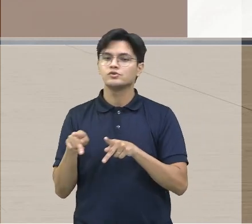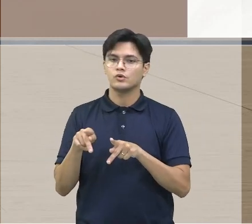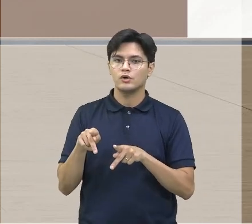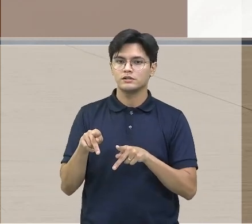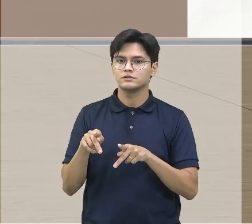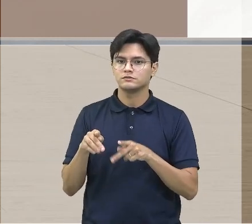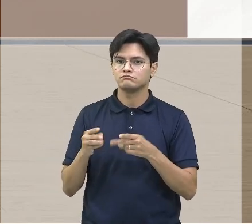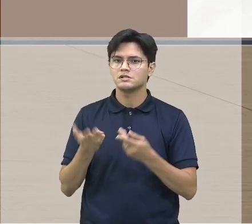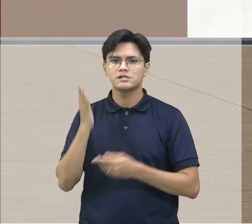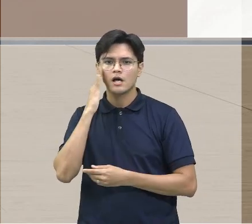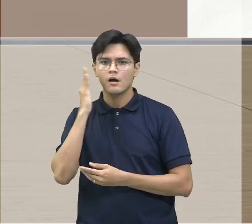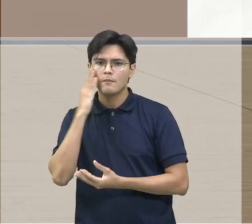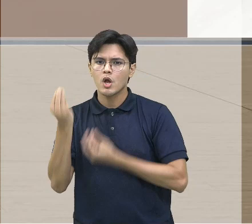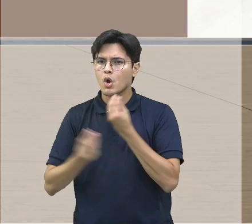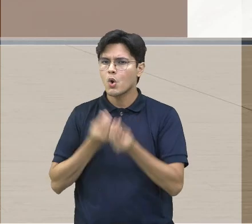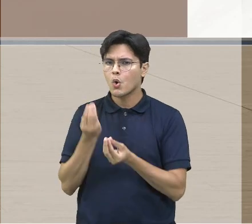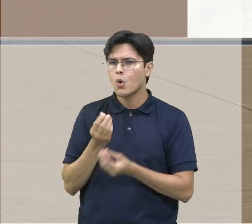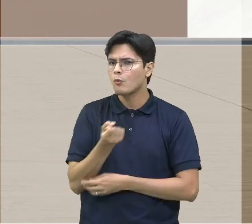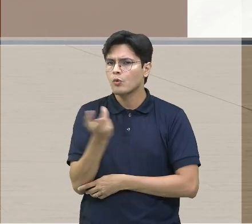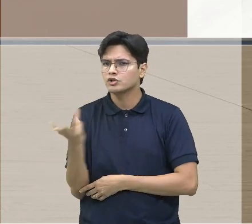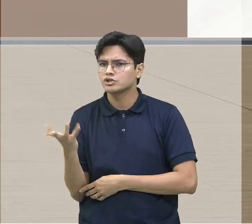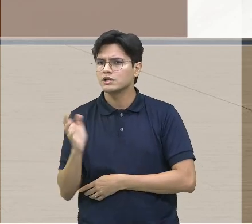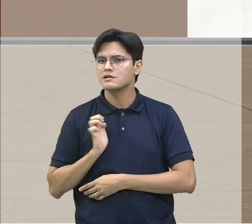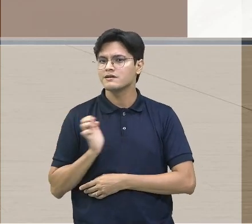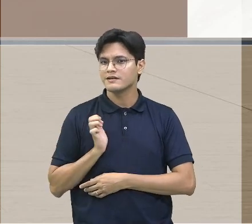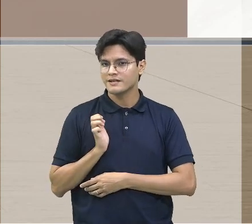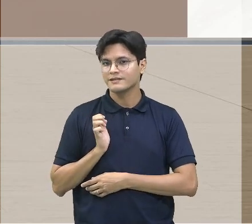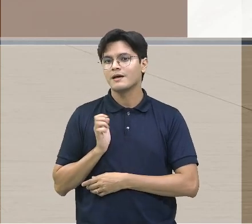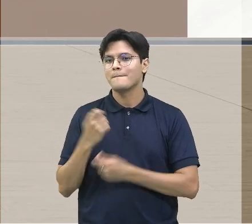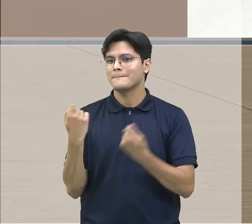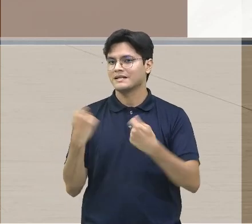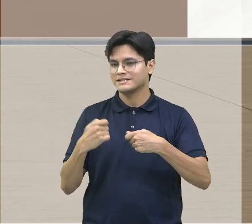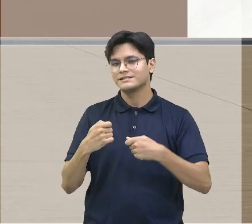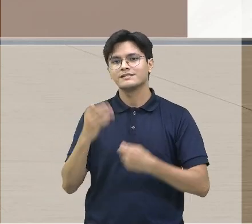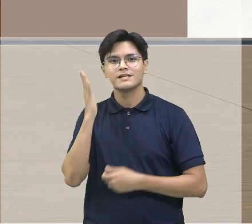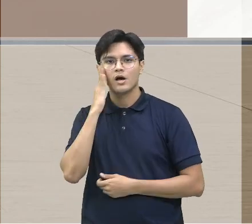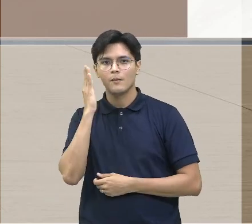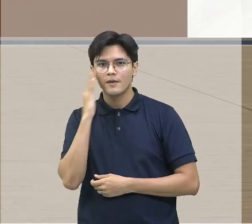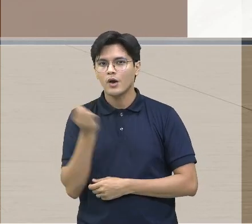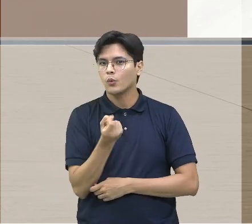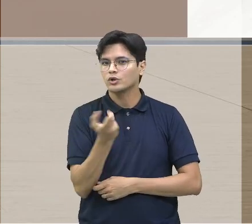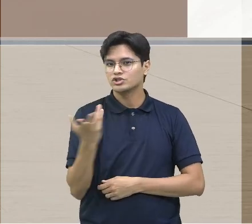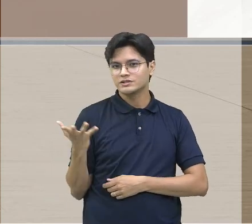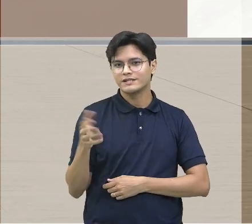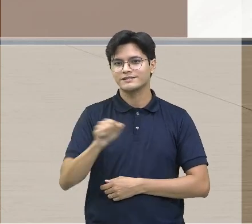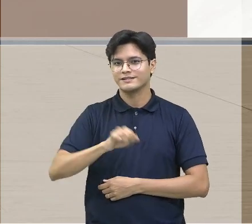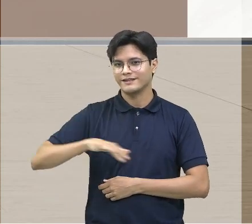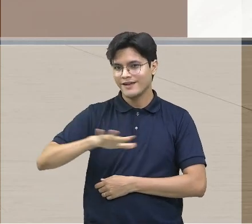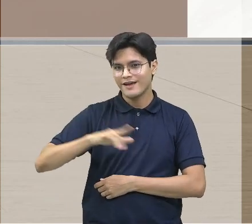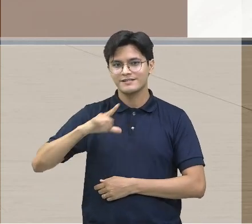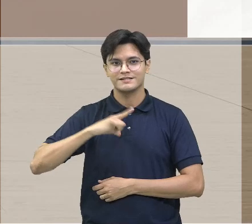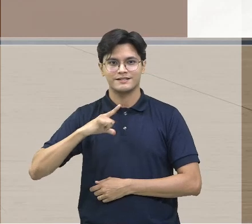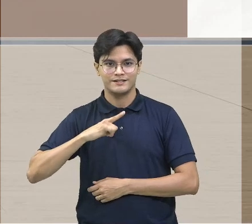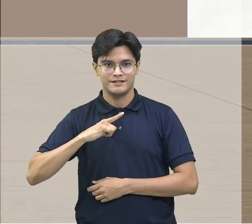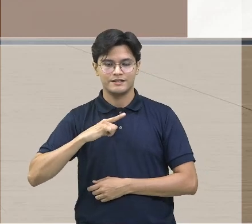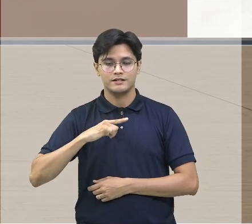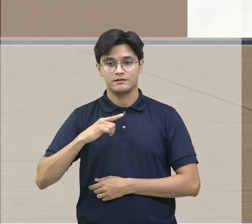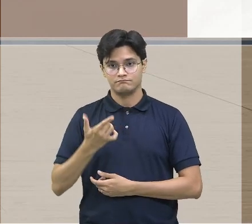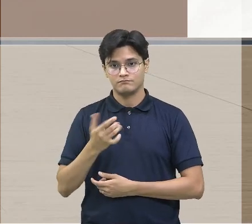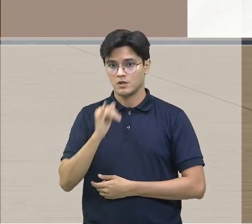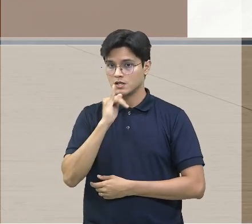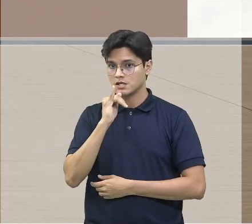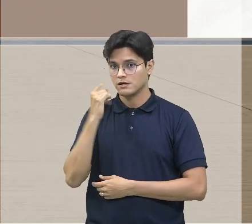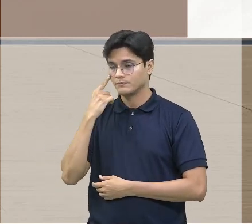que ela possuía. E você observa que aqui na frente, aqui, ó, nesse aparelho chamado de charrua, parece uma carroça, mas